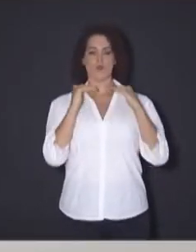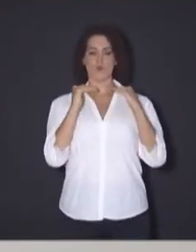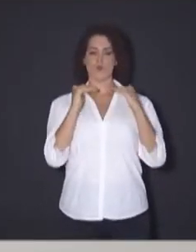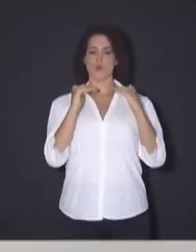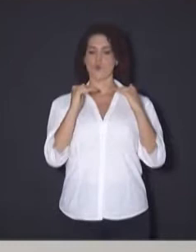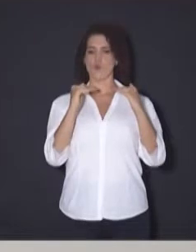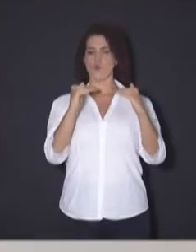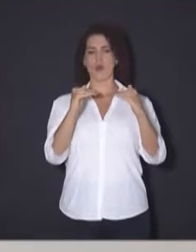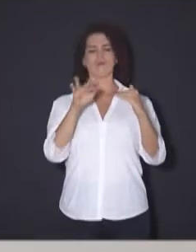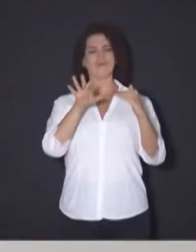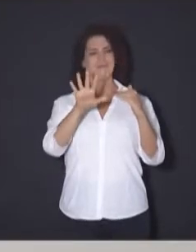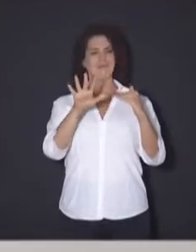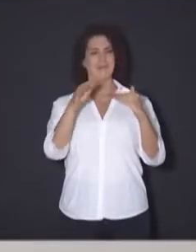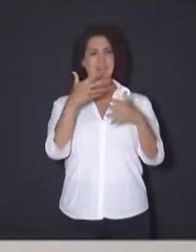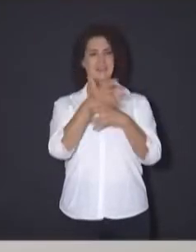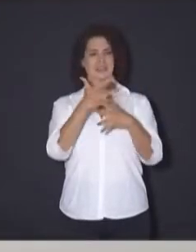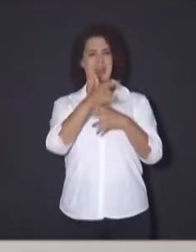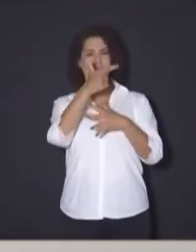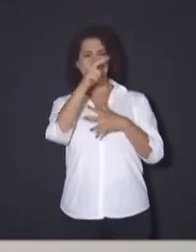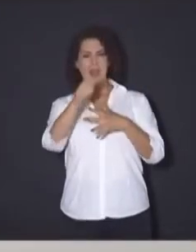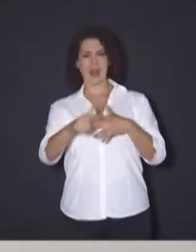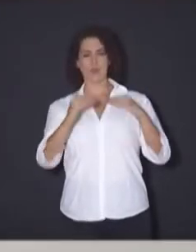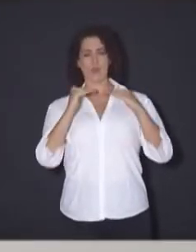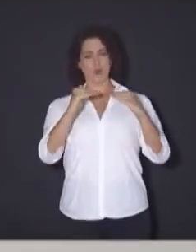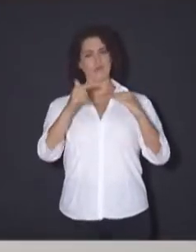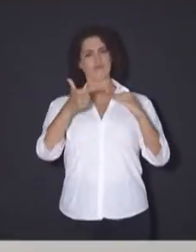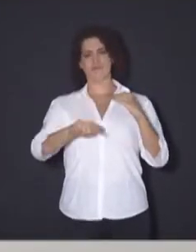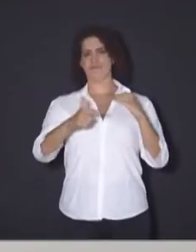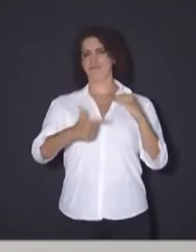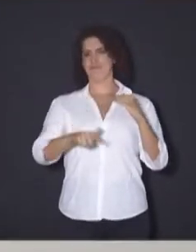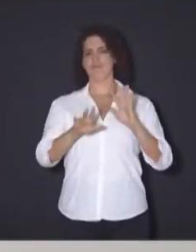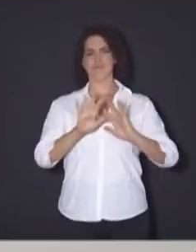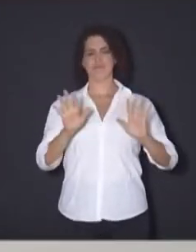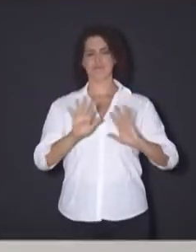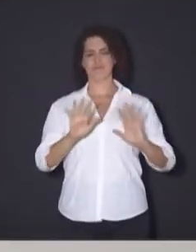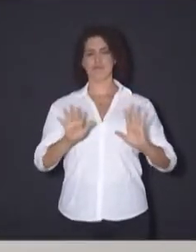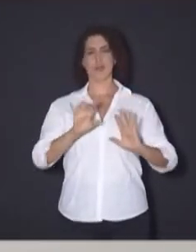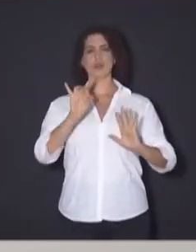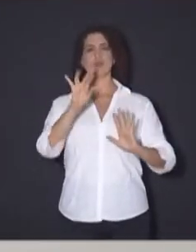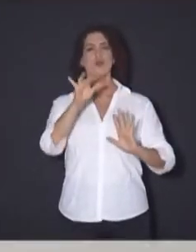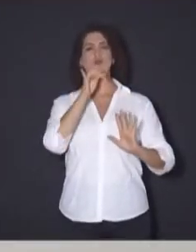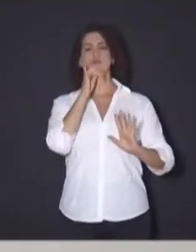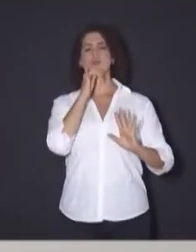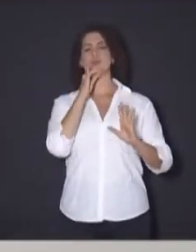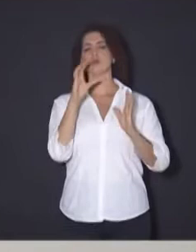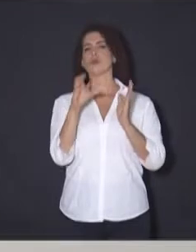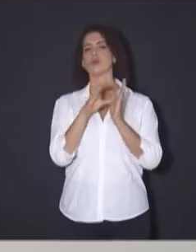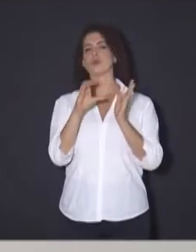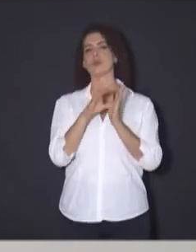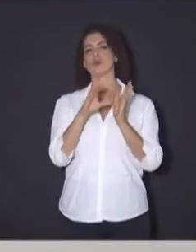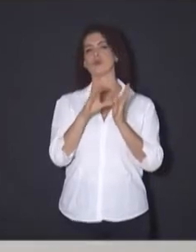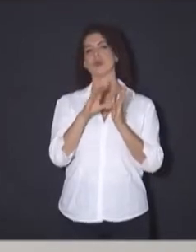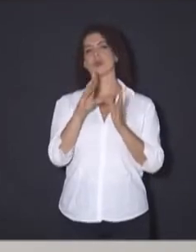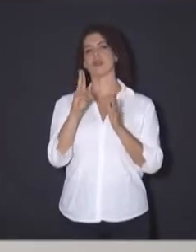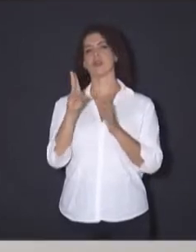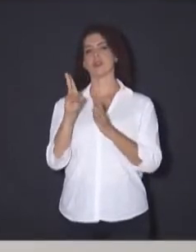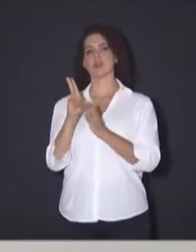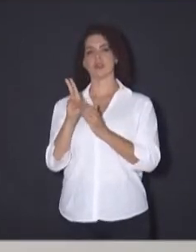cidade é a não ser se nós tivermos falando de comunidades indígenas